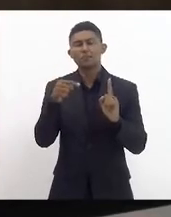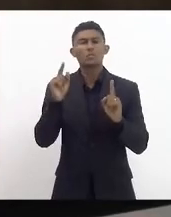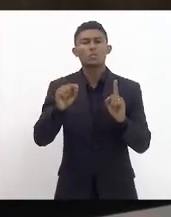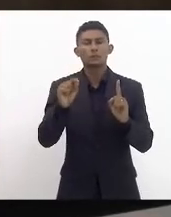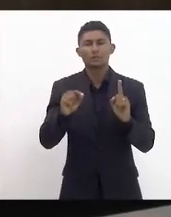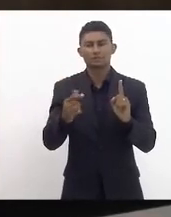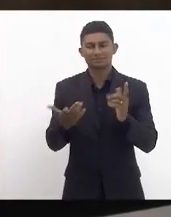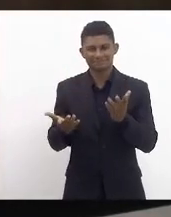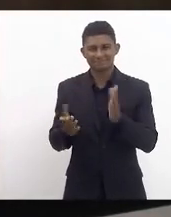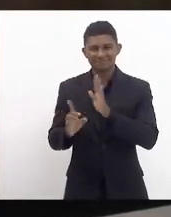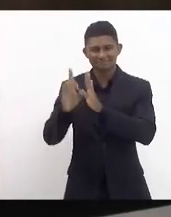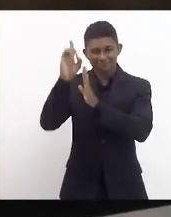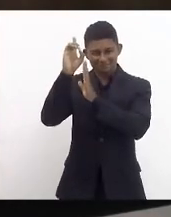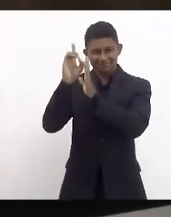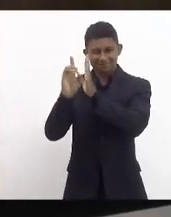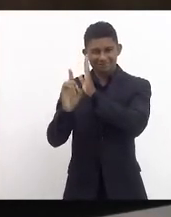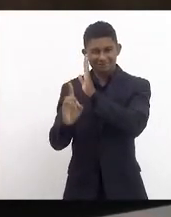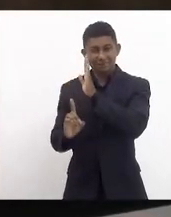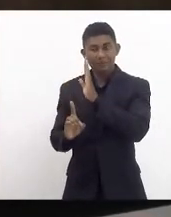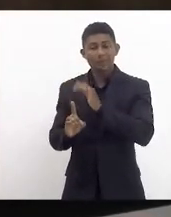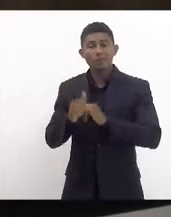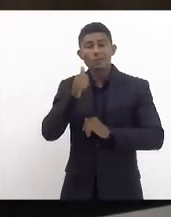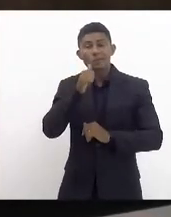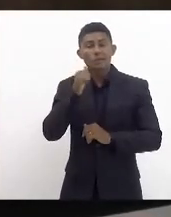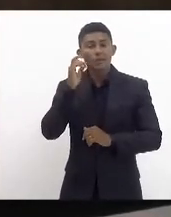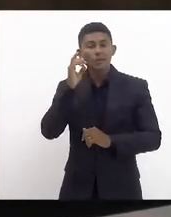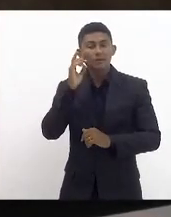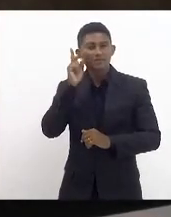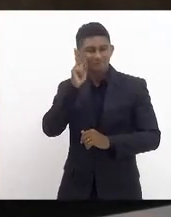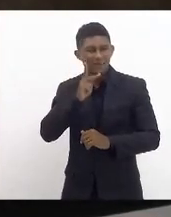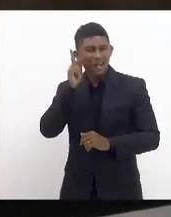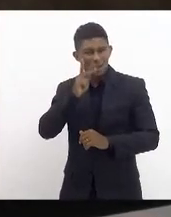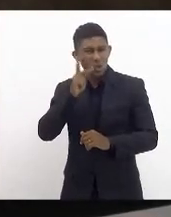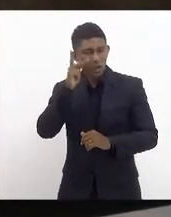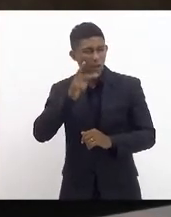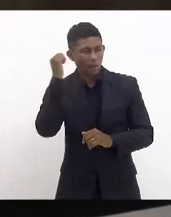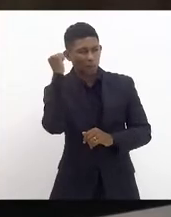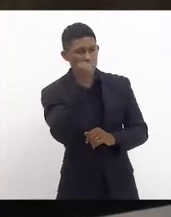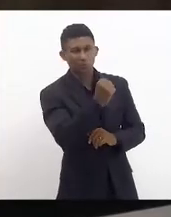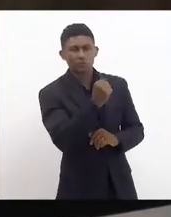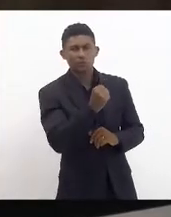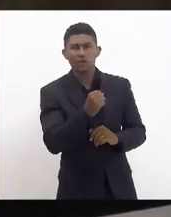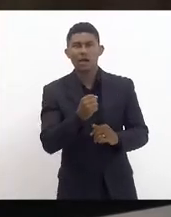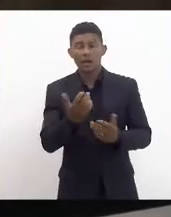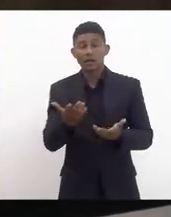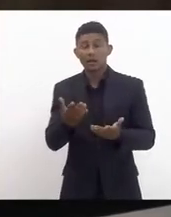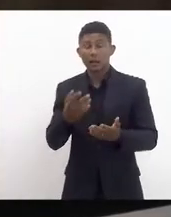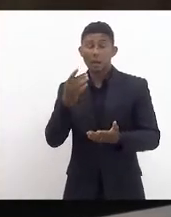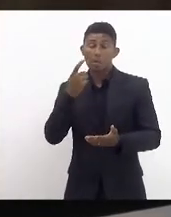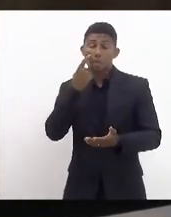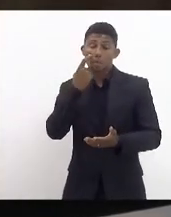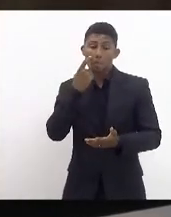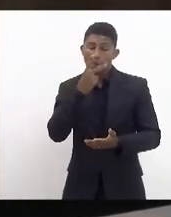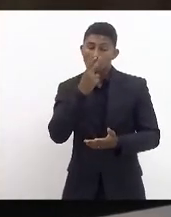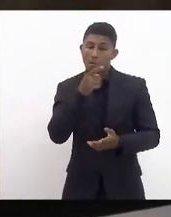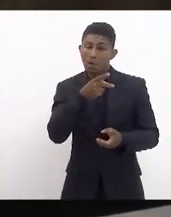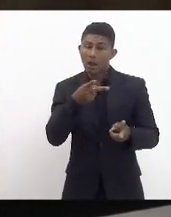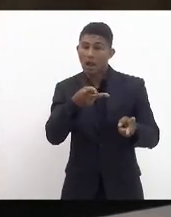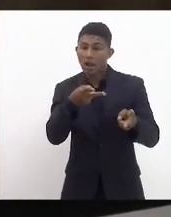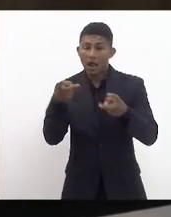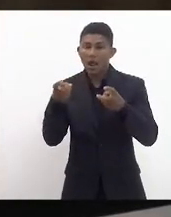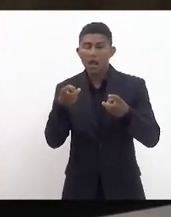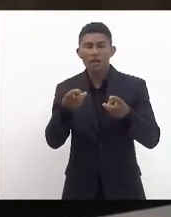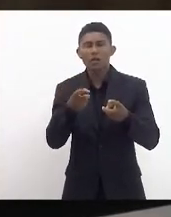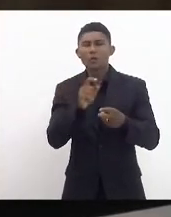vereadora assassinada por uma empresa de streaming e há rumores que comprou uma mansão no sul da Bahia. No entanto, eu não